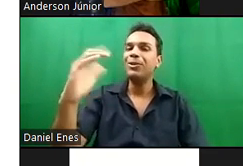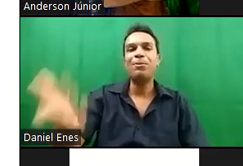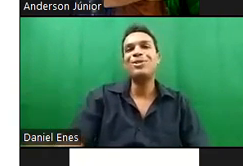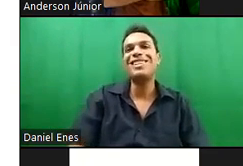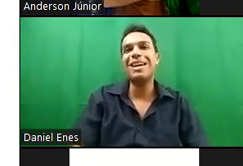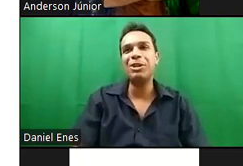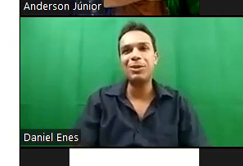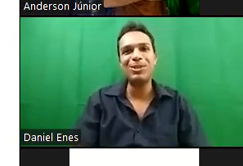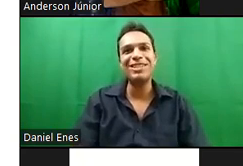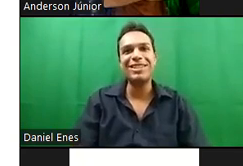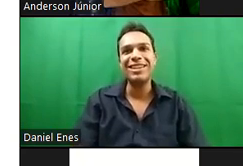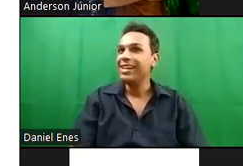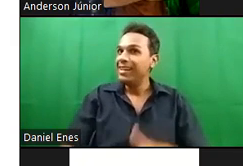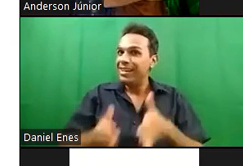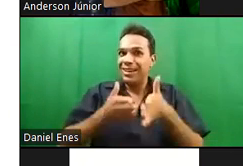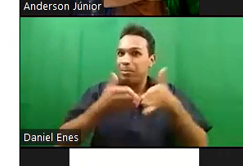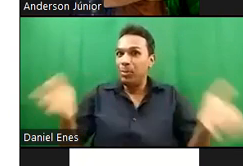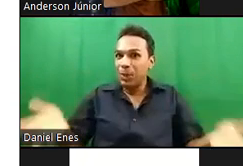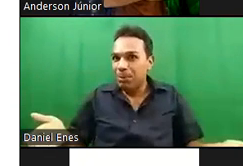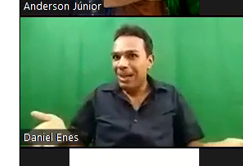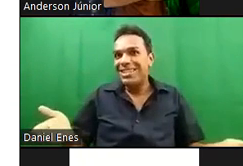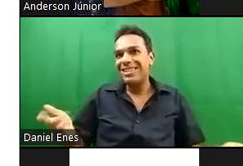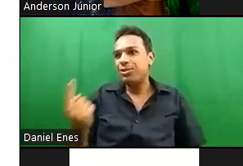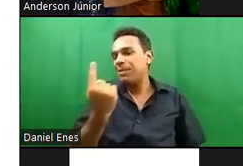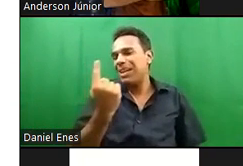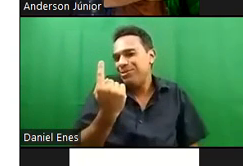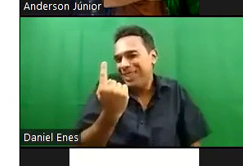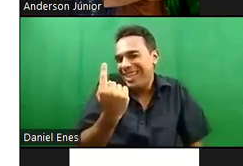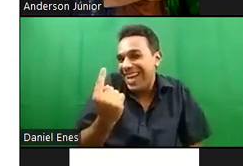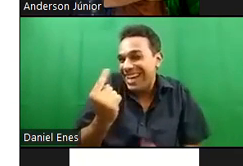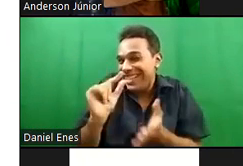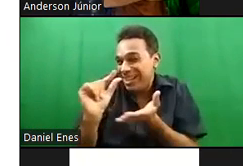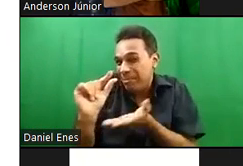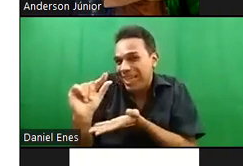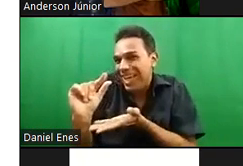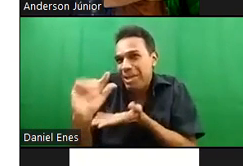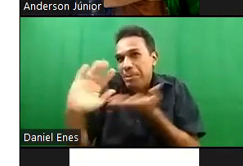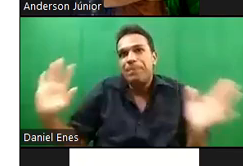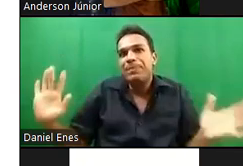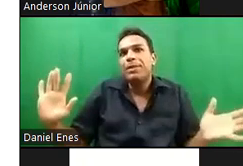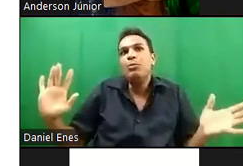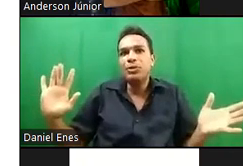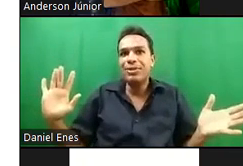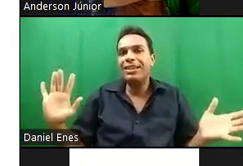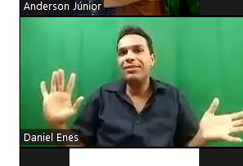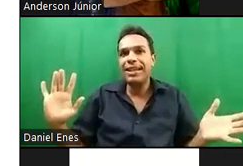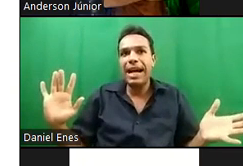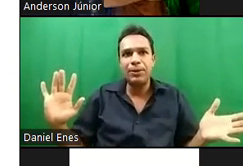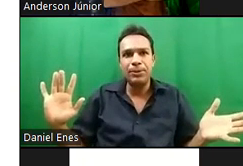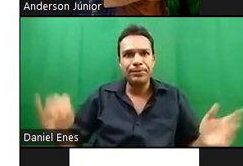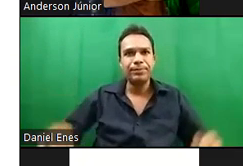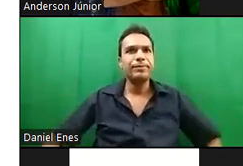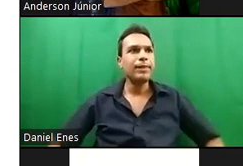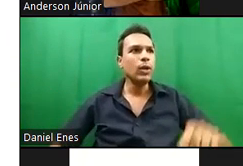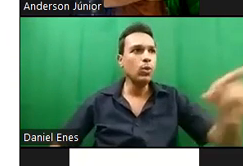não posso dizer que é a mesma coisa. Muito parecidos, mas um detalhezinho pequeno muda o